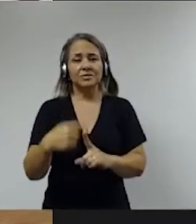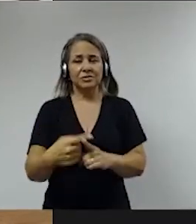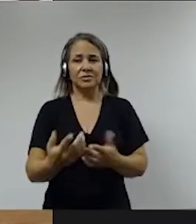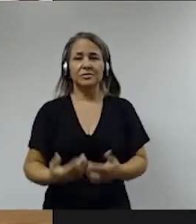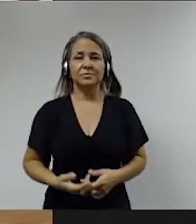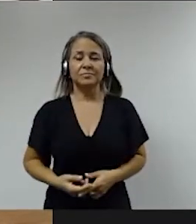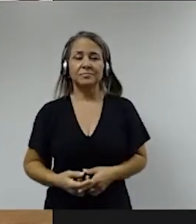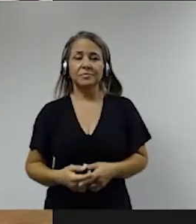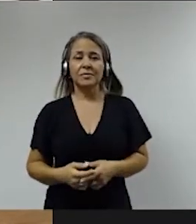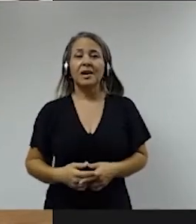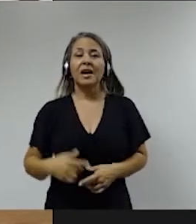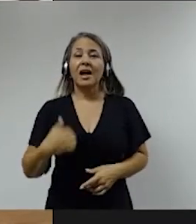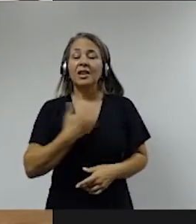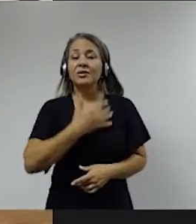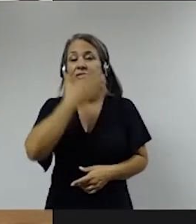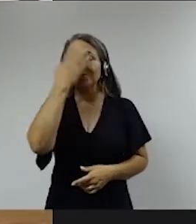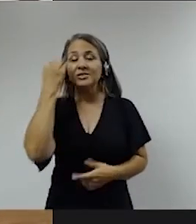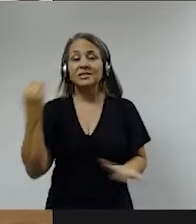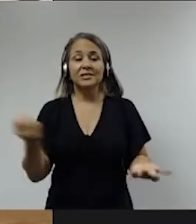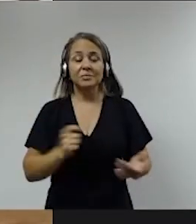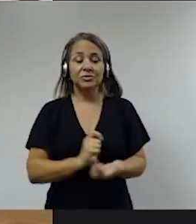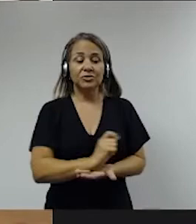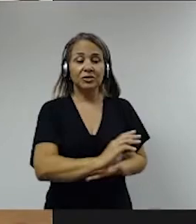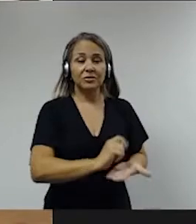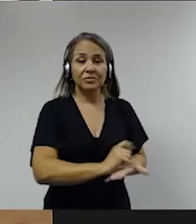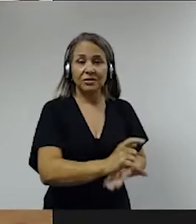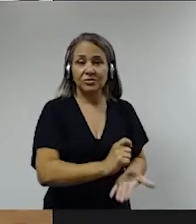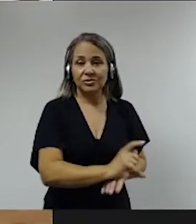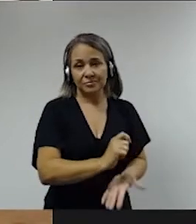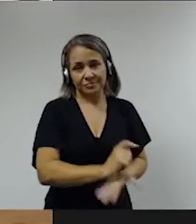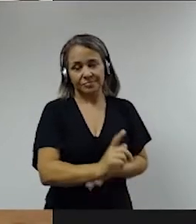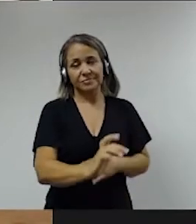acaba não punindo, isso é horrível, você inverte a estrutura de incentivos